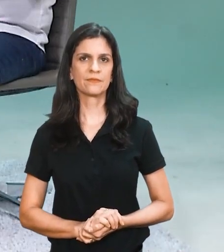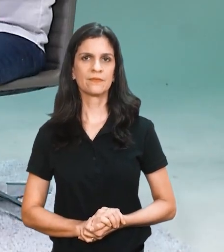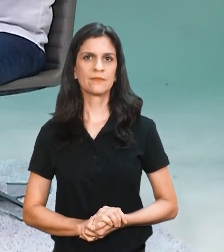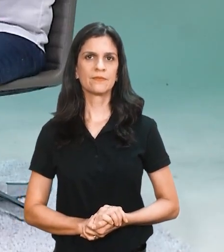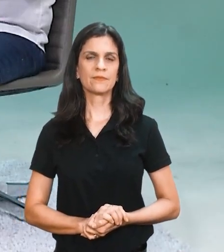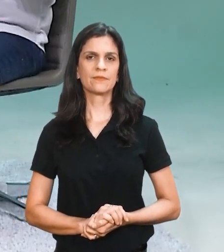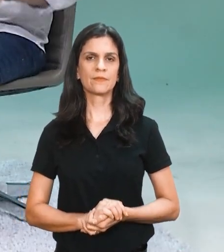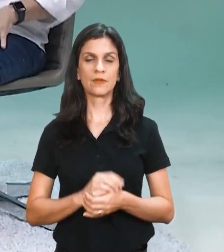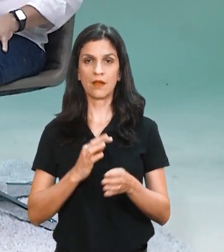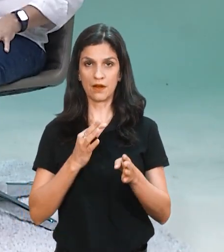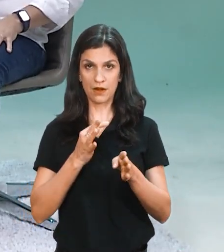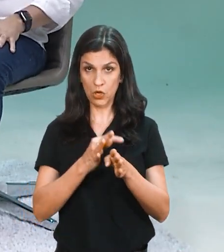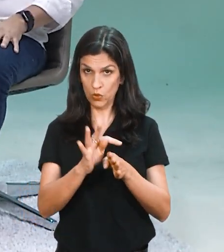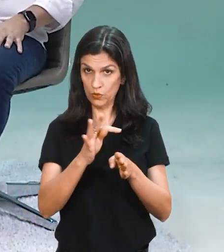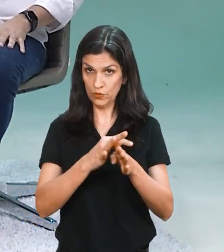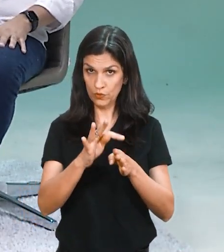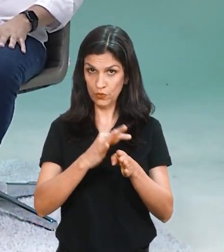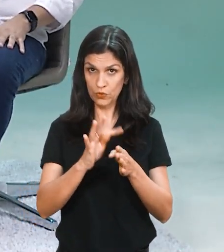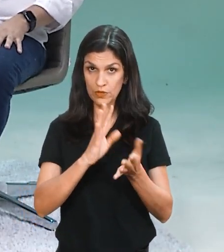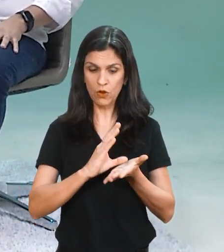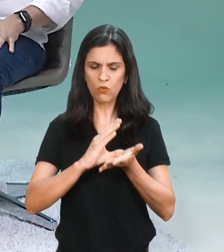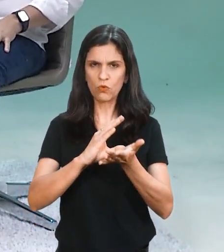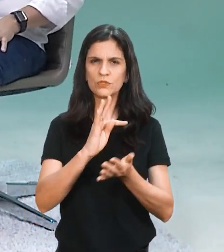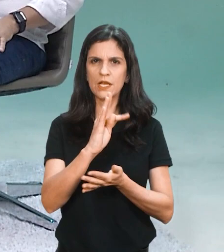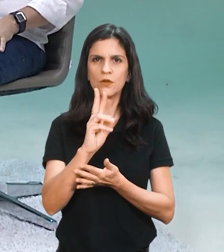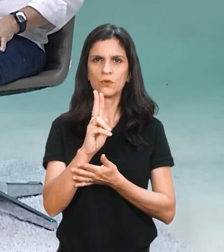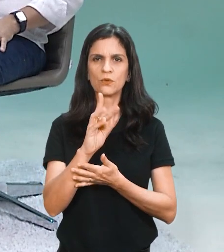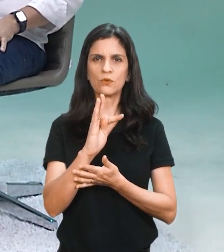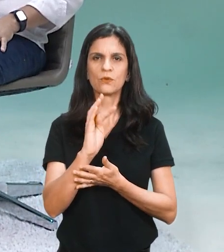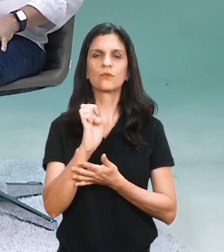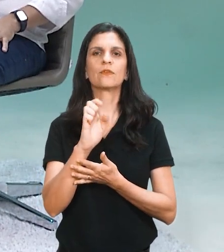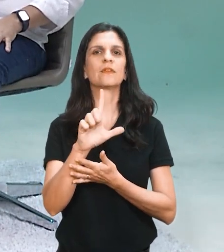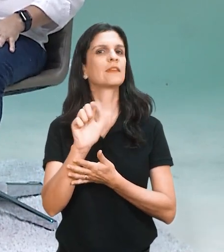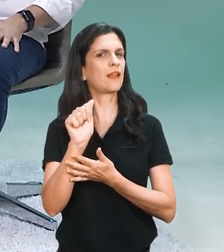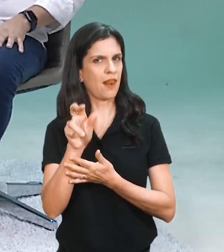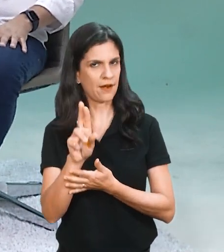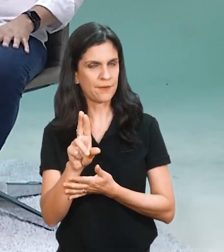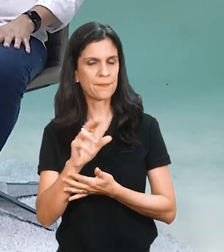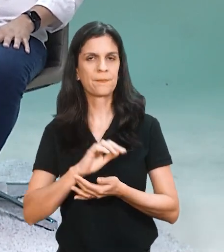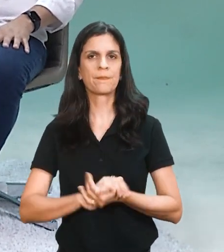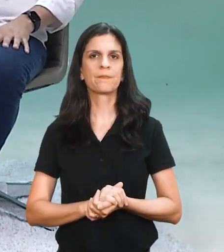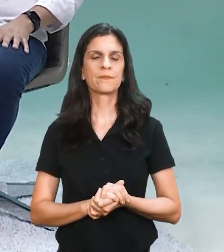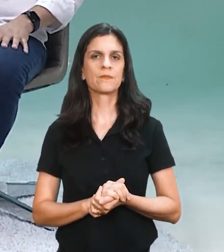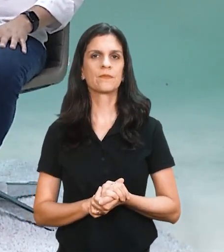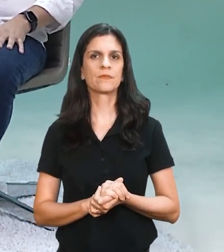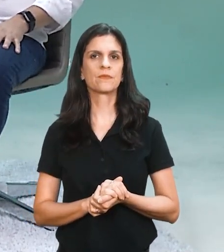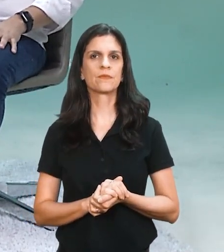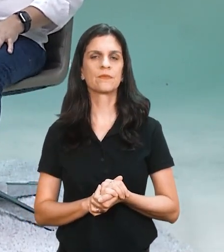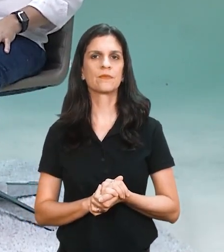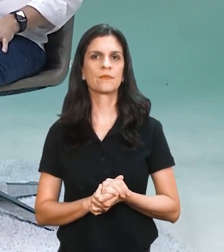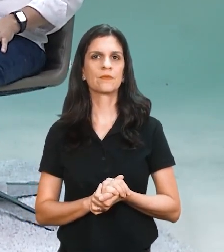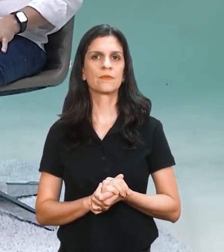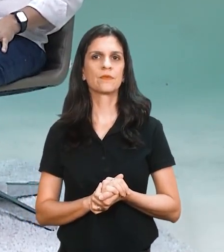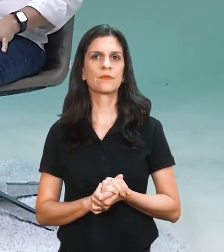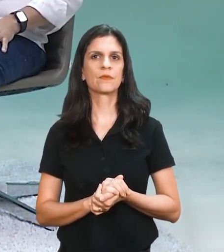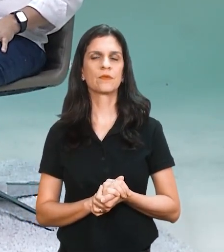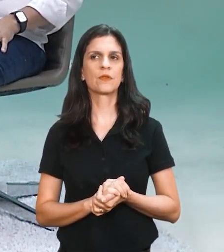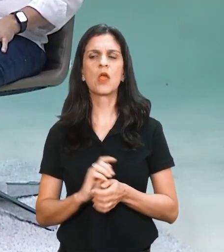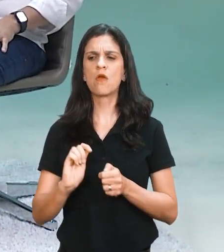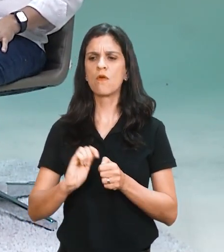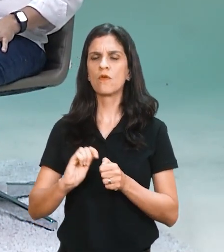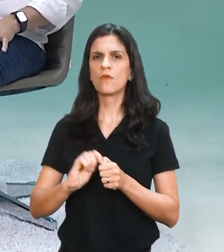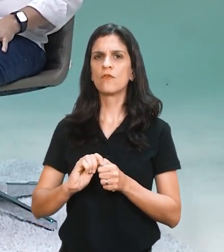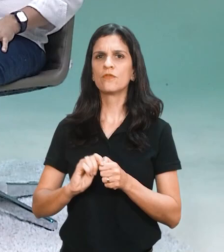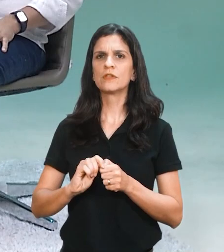dos conselhos tutelares, que você até citou, vamos voltar um pouquinho nesse Sim. assunto. O que poderia ser